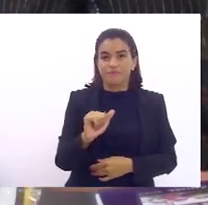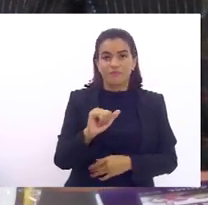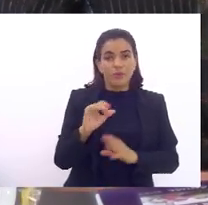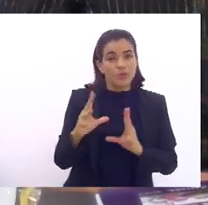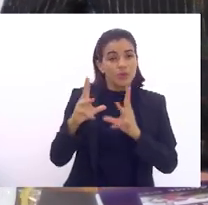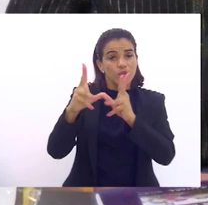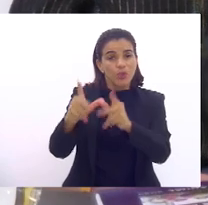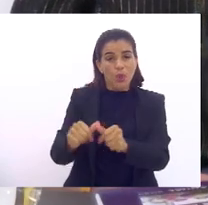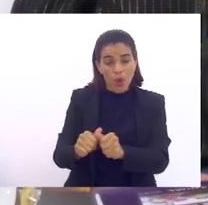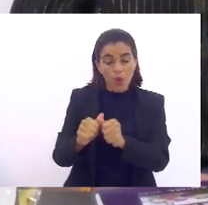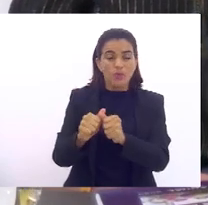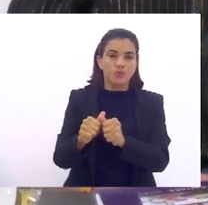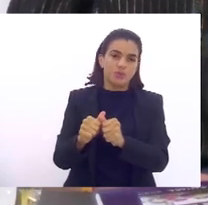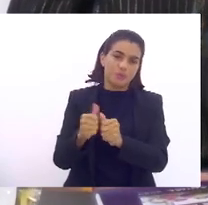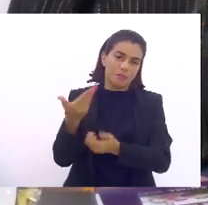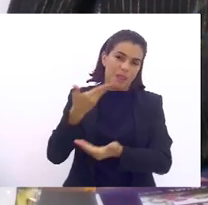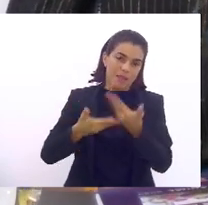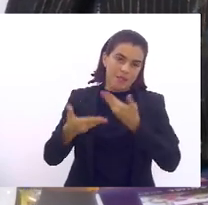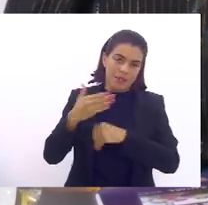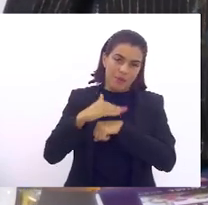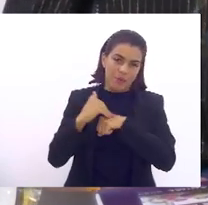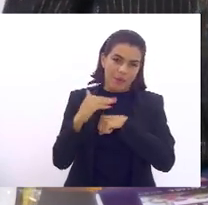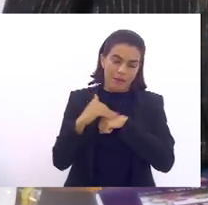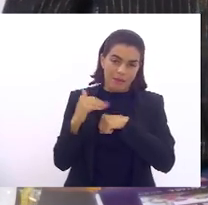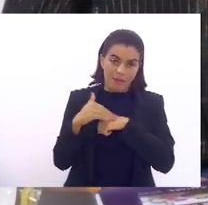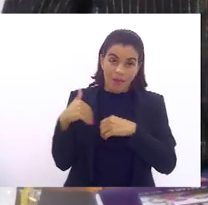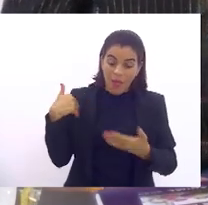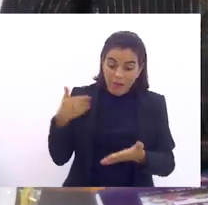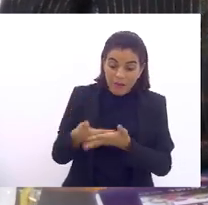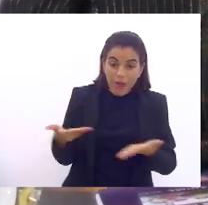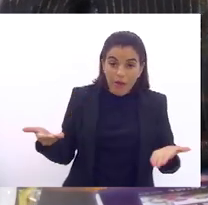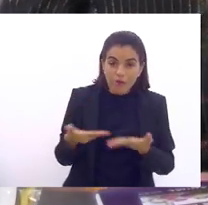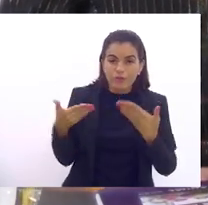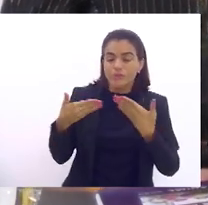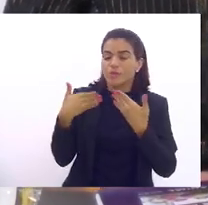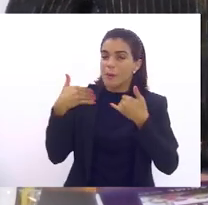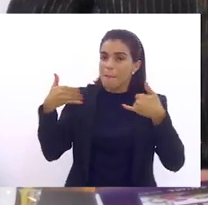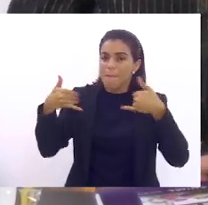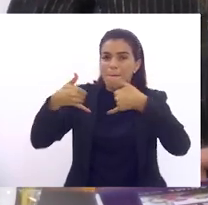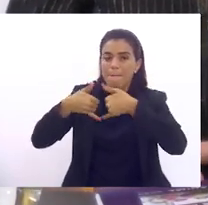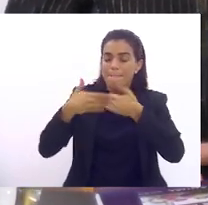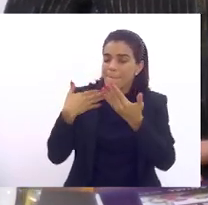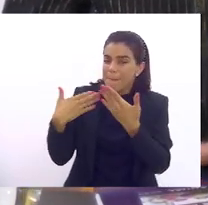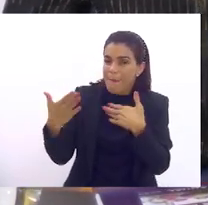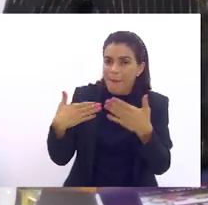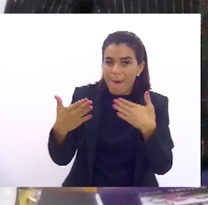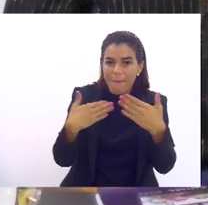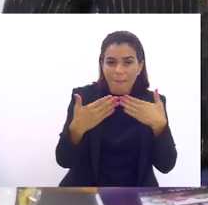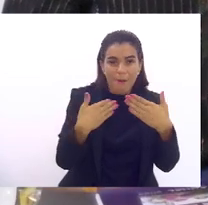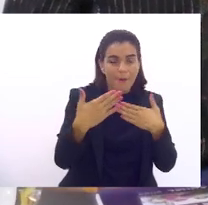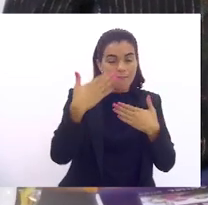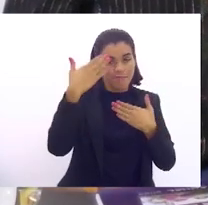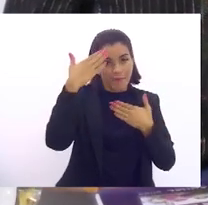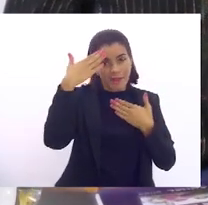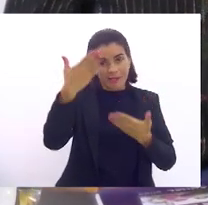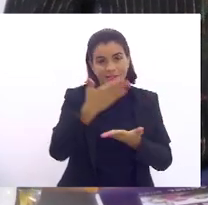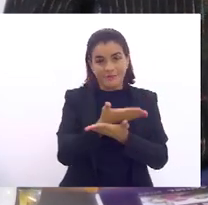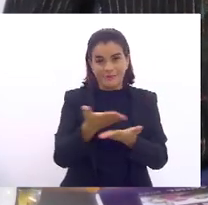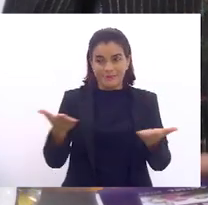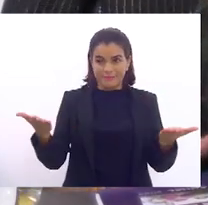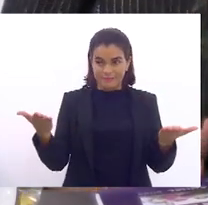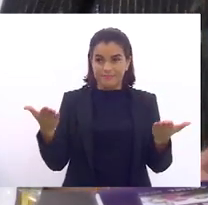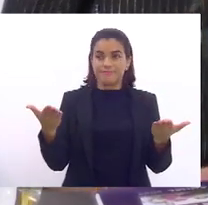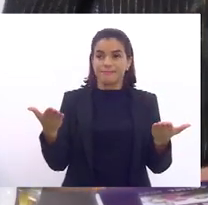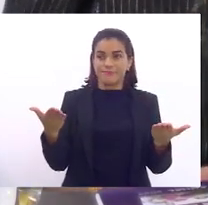se falamos até hoje eu ligo sou muito bem recebida só tenho agradeci a vocês tá